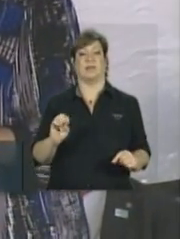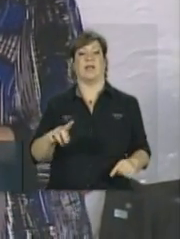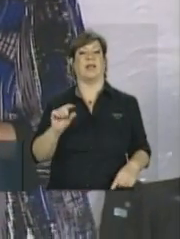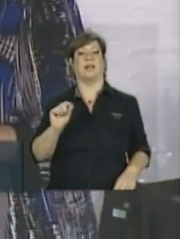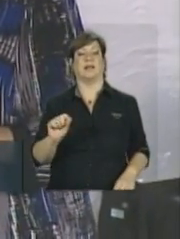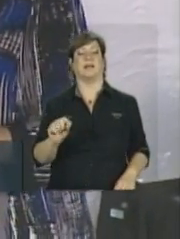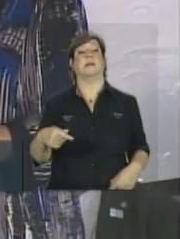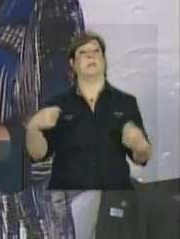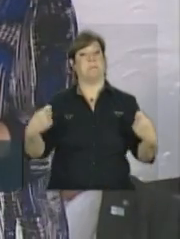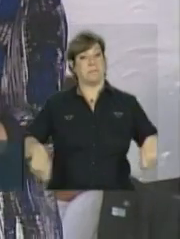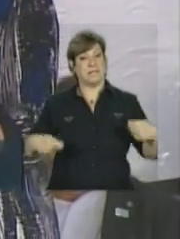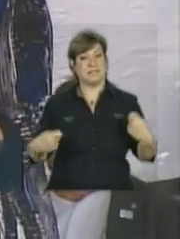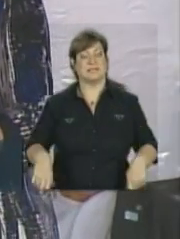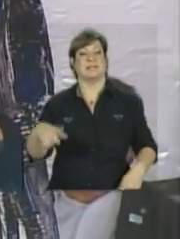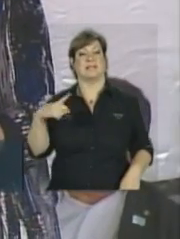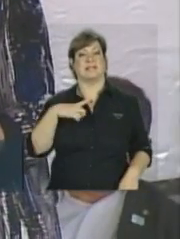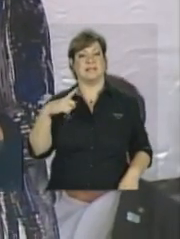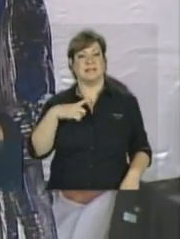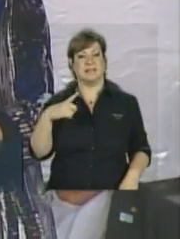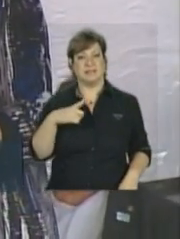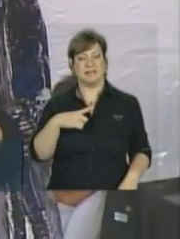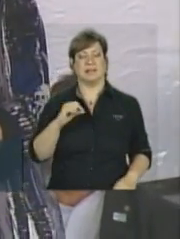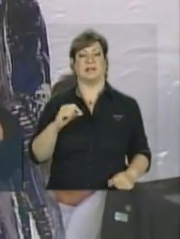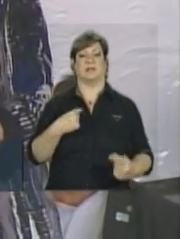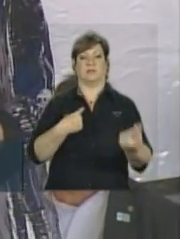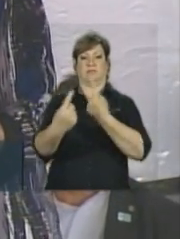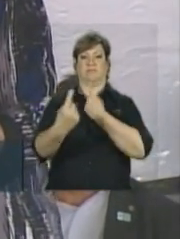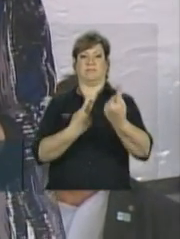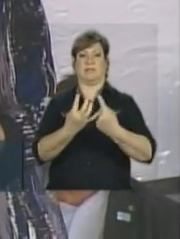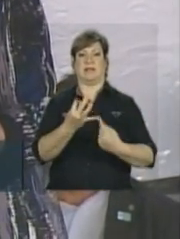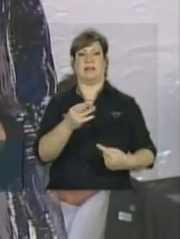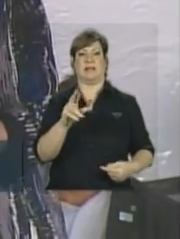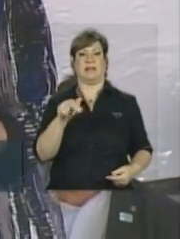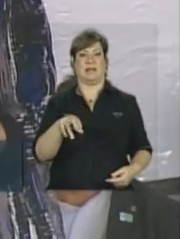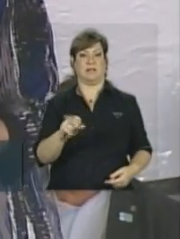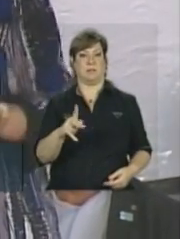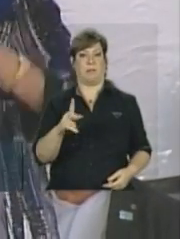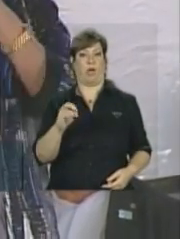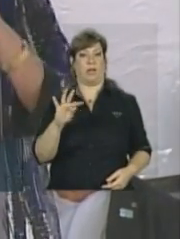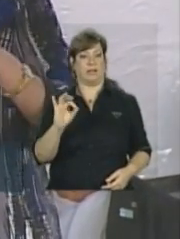ela tem de ter uma estrutura de transporte de massa